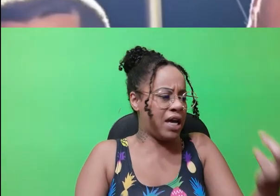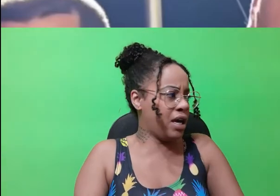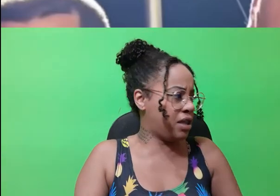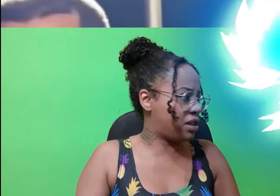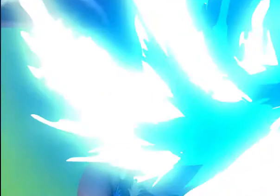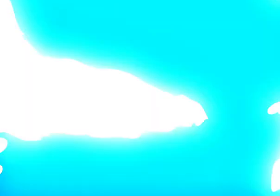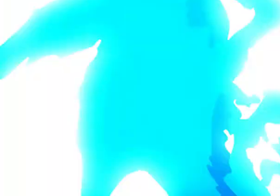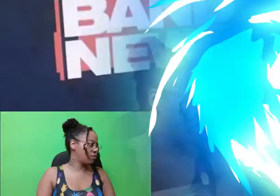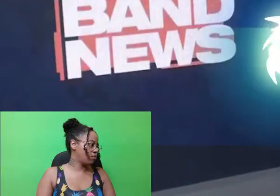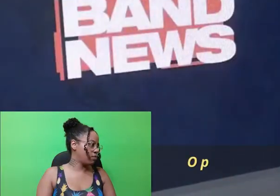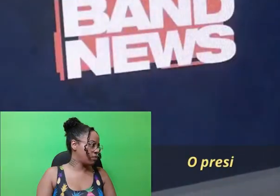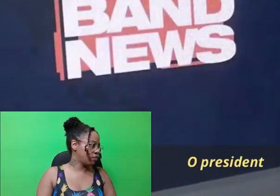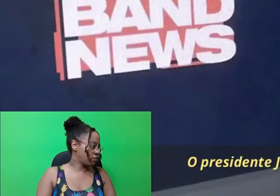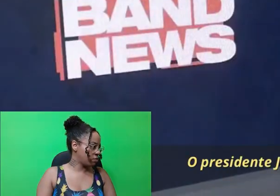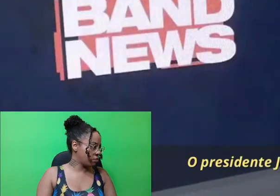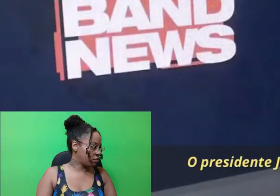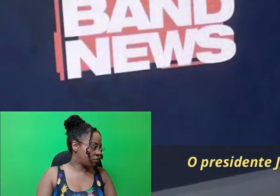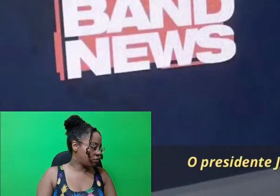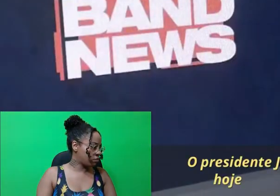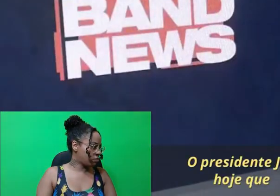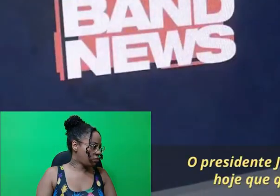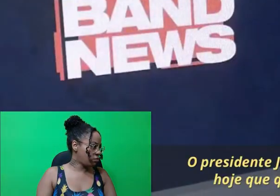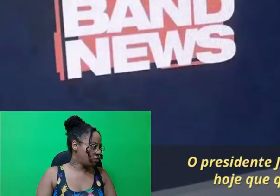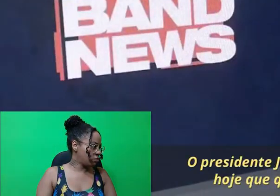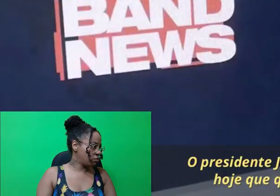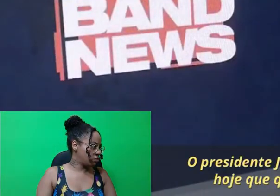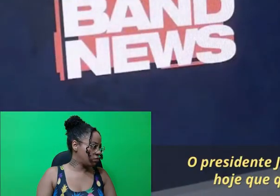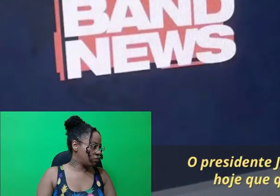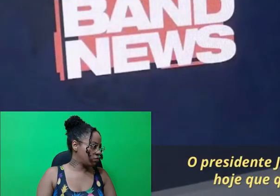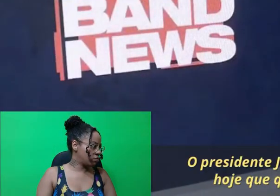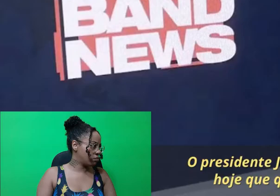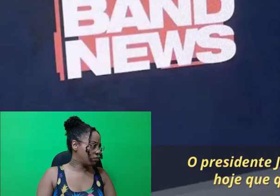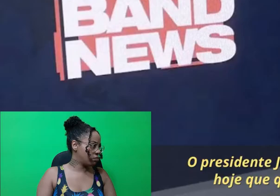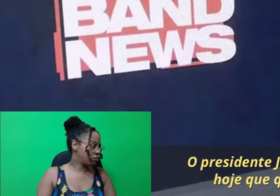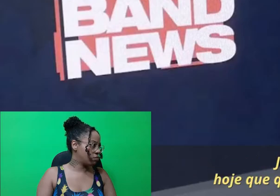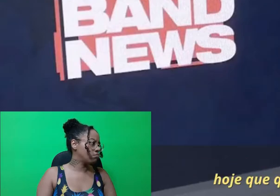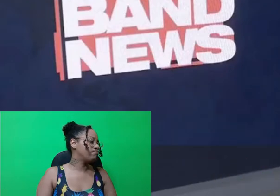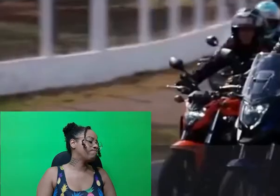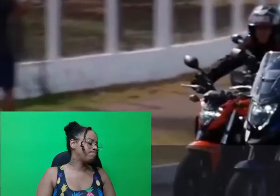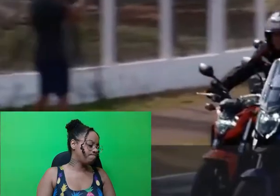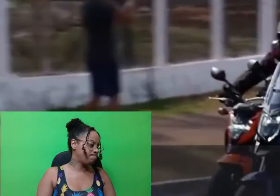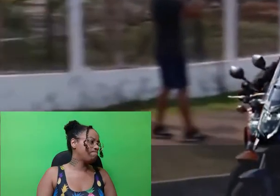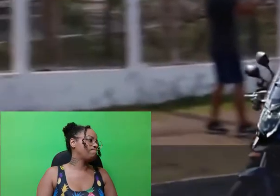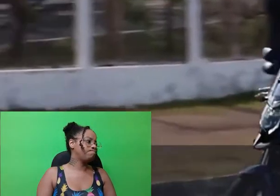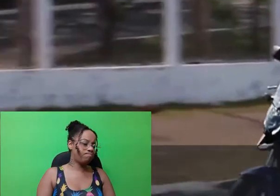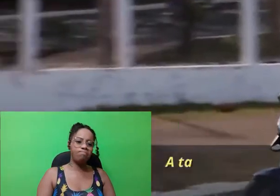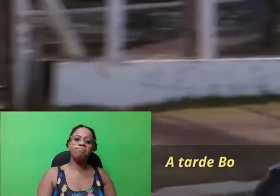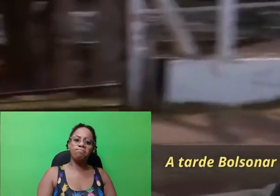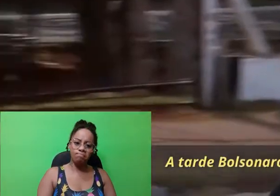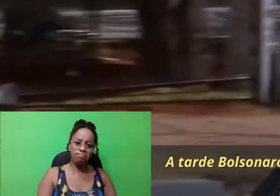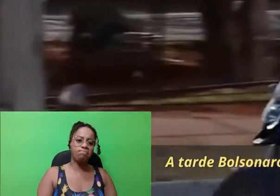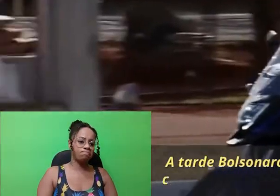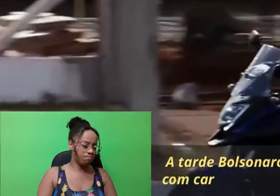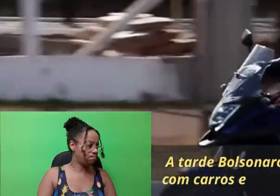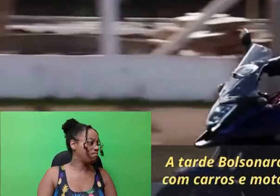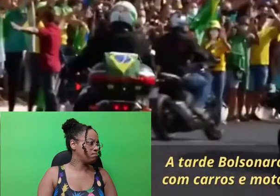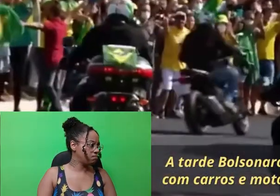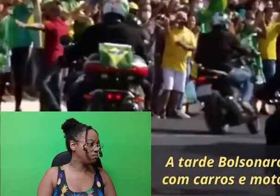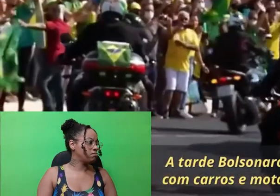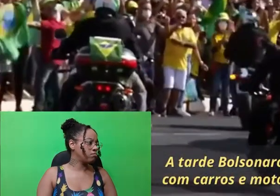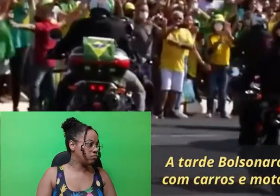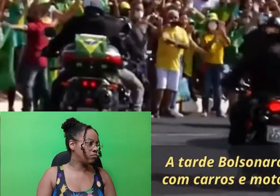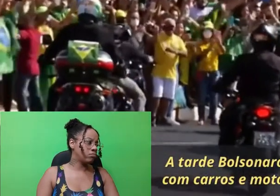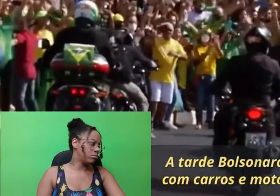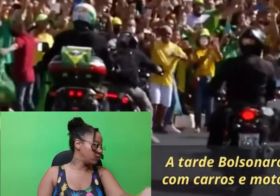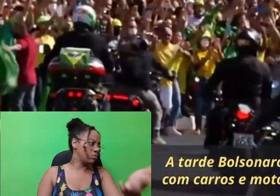já teve nesse país. O presidente Jair Bolsonaro disse hoje que quer tirar férias. À tarde, Bolsonaro participou de um ato com